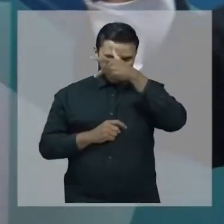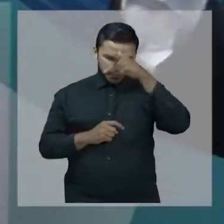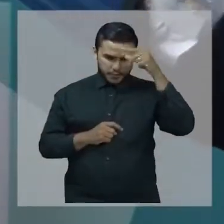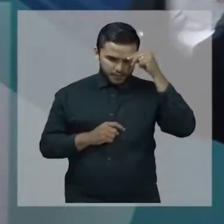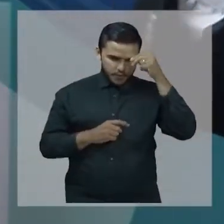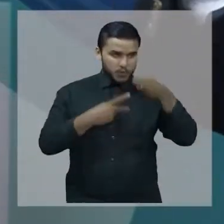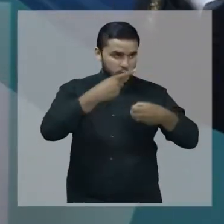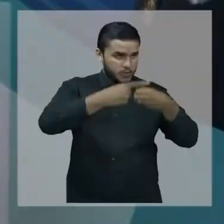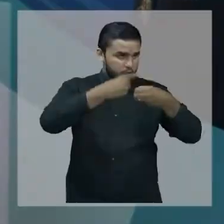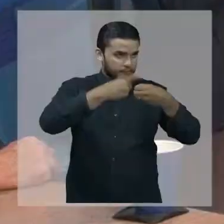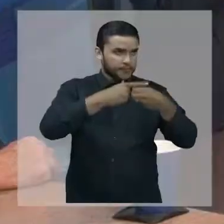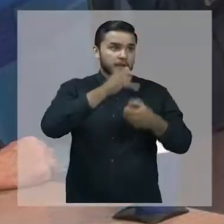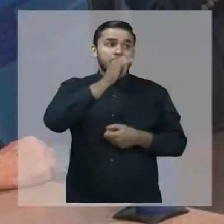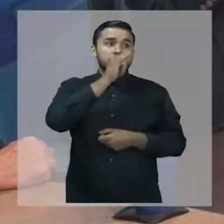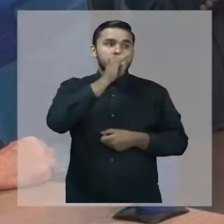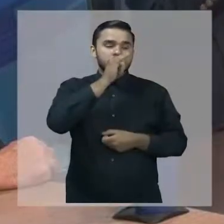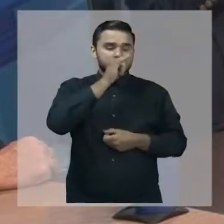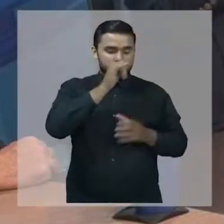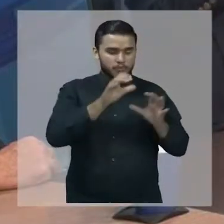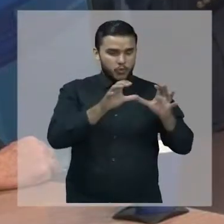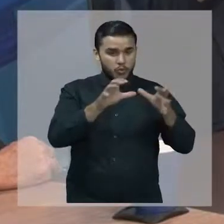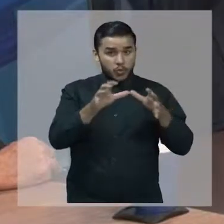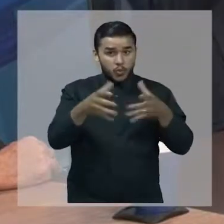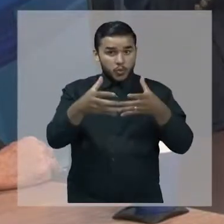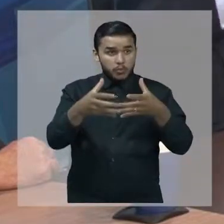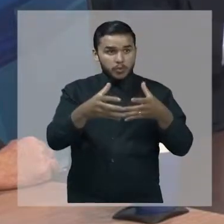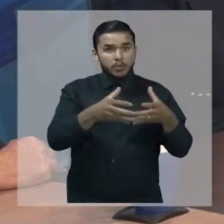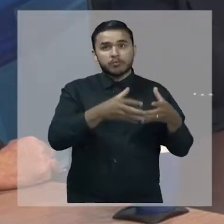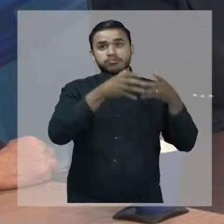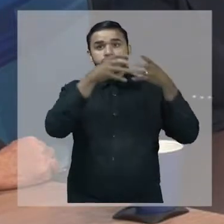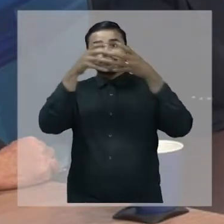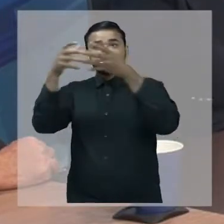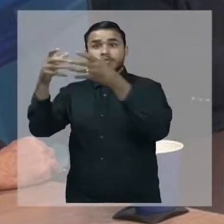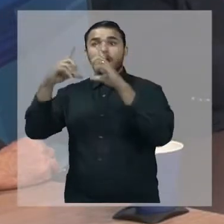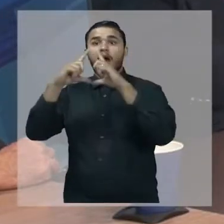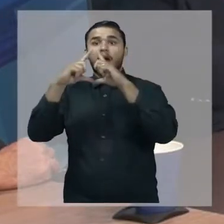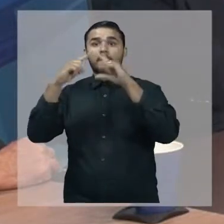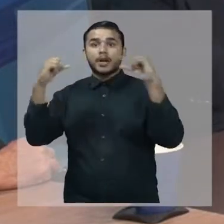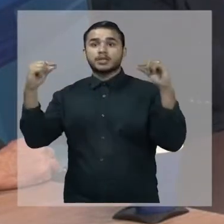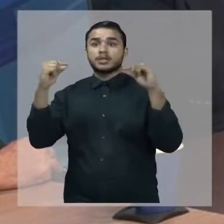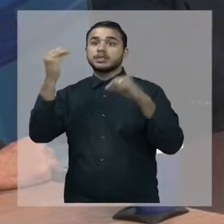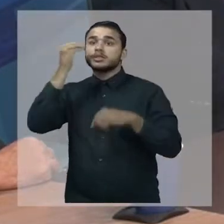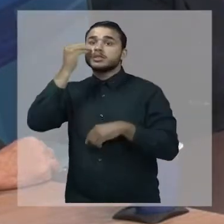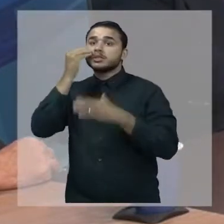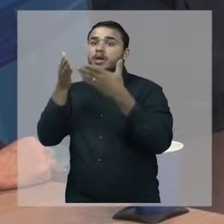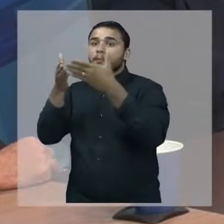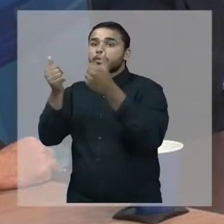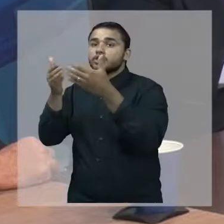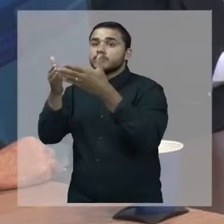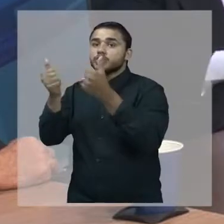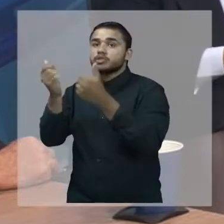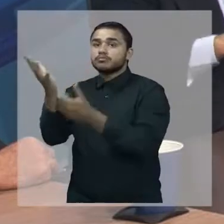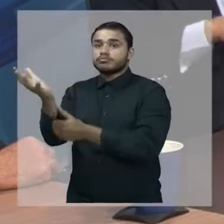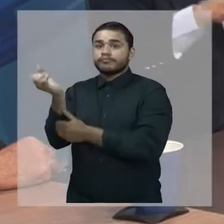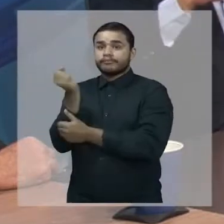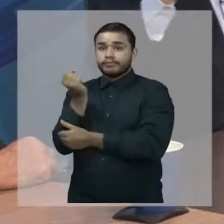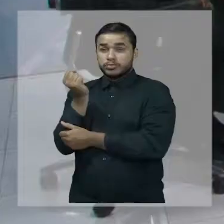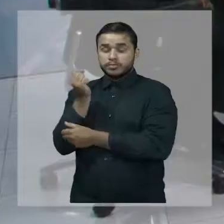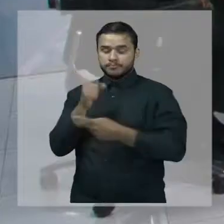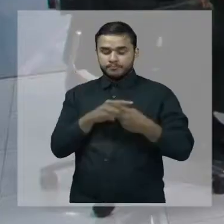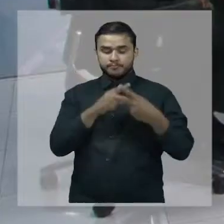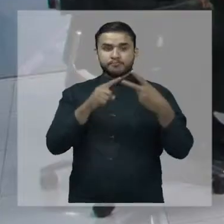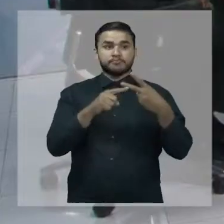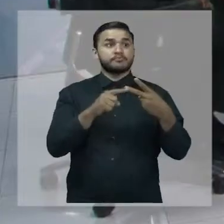os prefeitos saem daqui em procissão a Brasília para pedir recursos. Os governadores